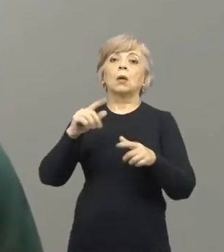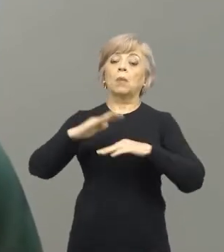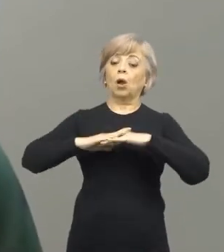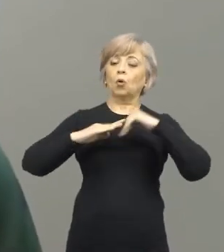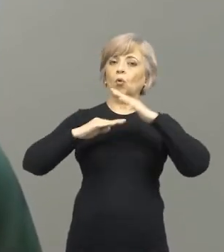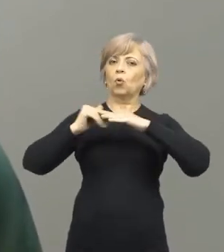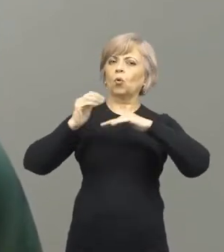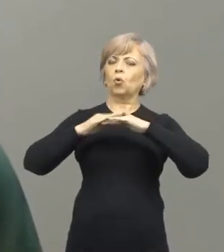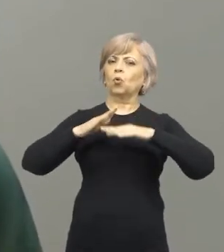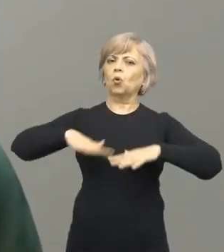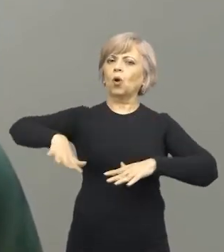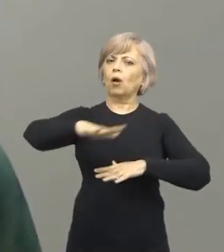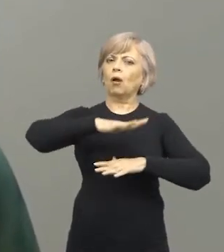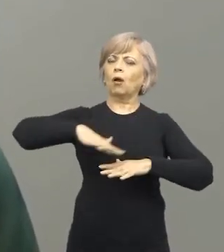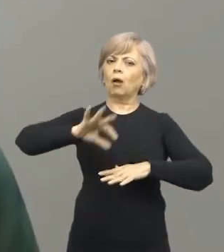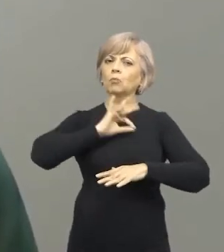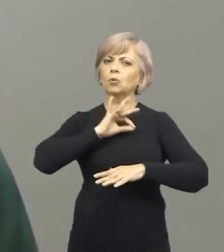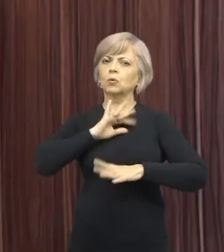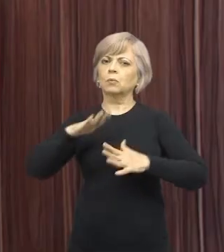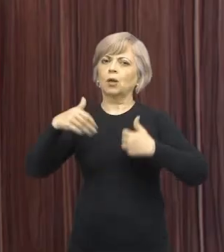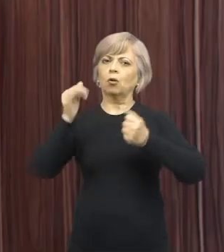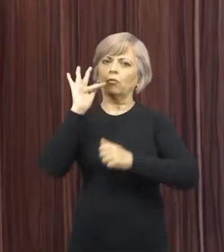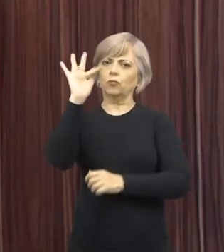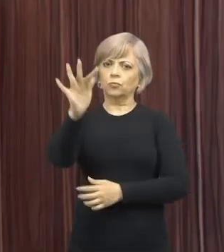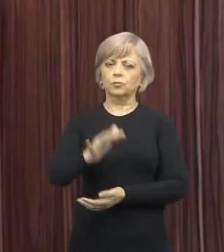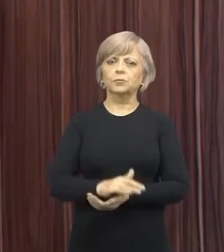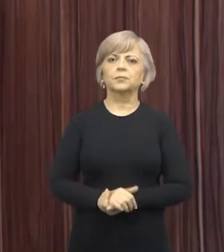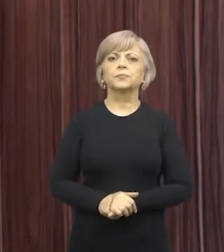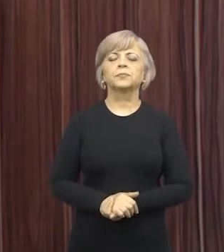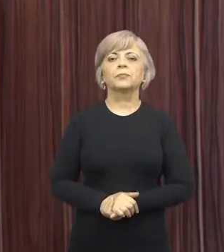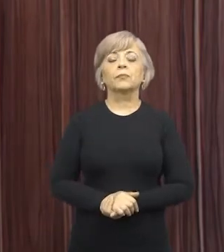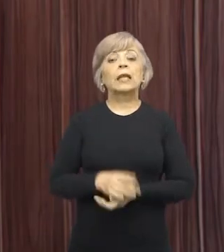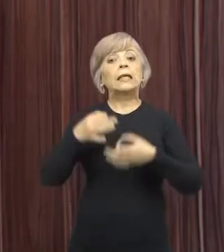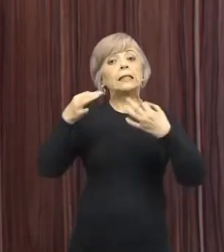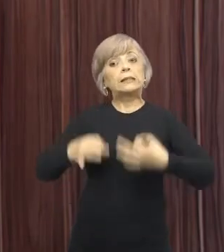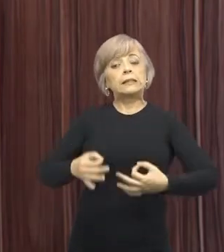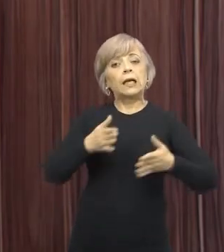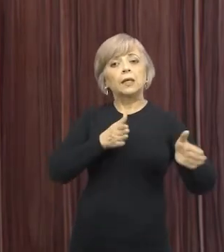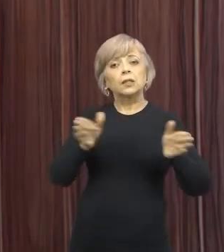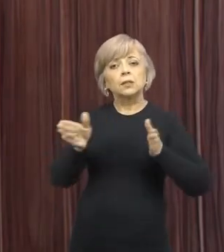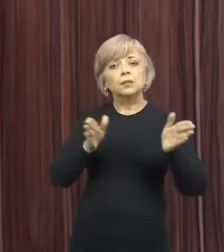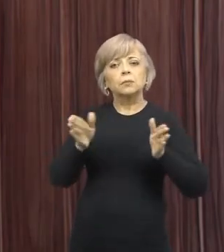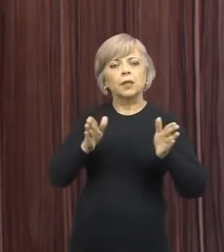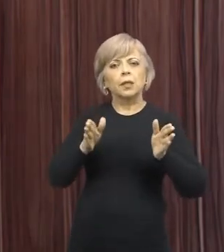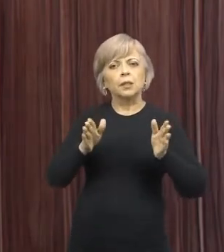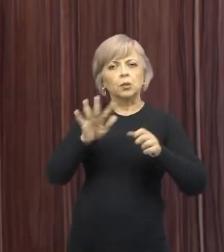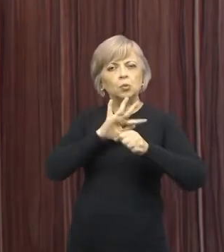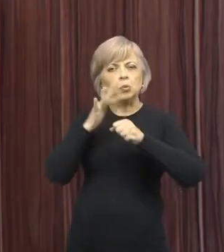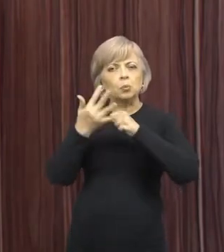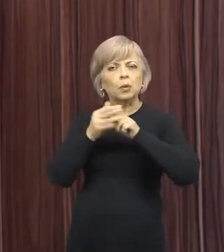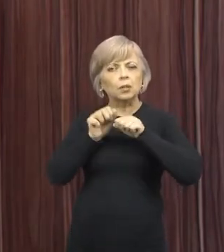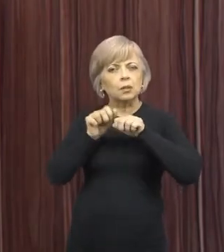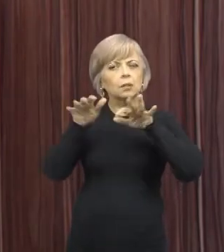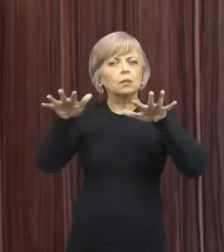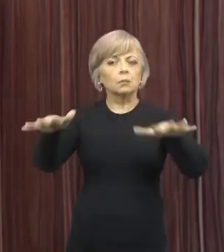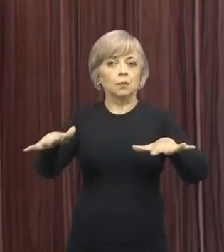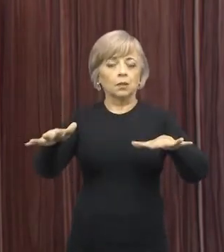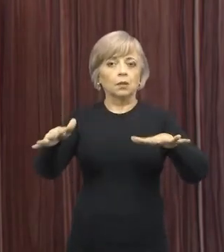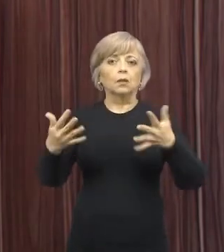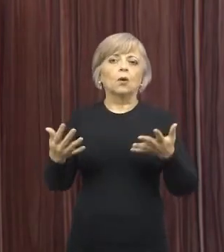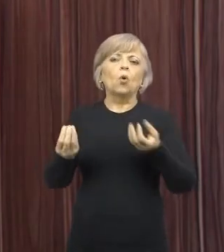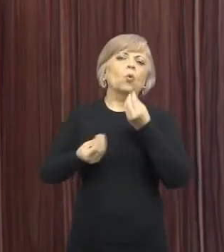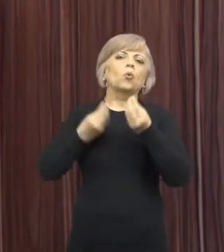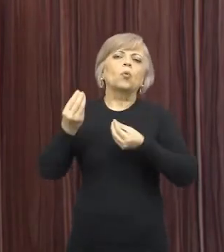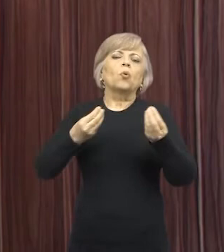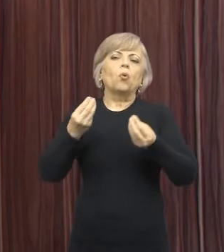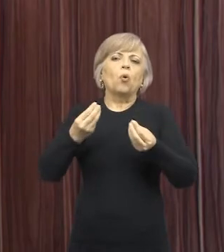e de segurança melhores para o futuro. Certo, doutora. E durante esse período de pandemia da Covid-19, como foi a